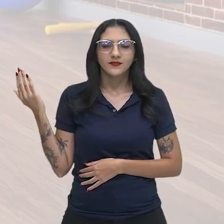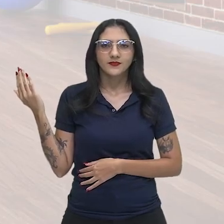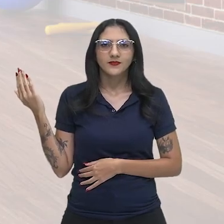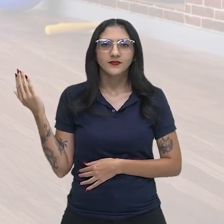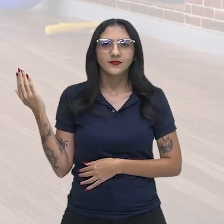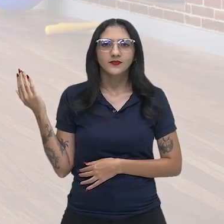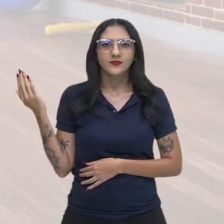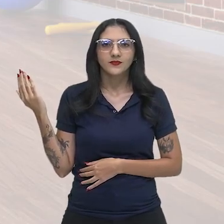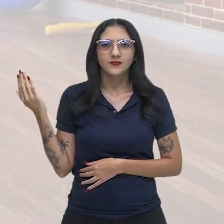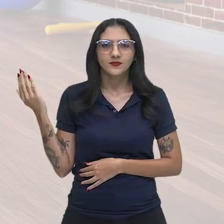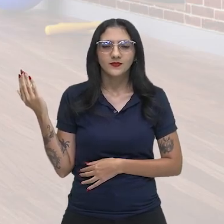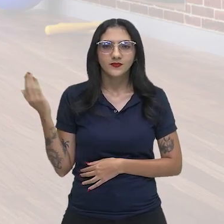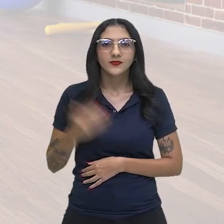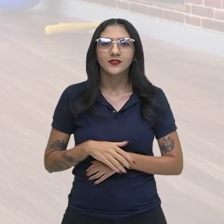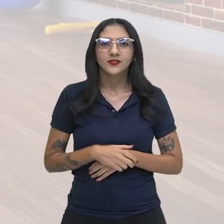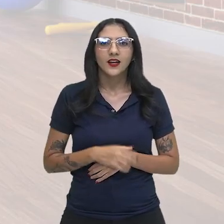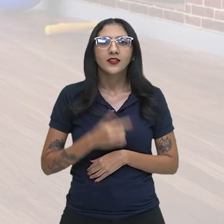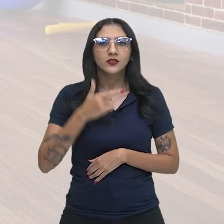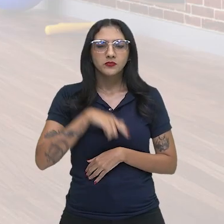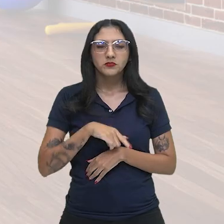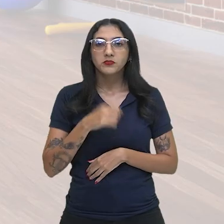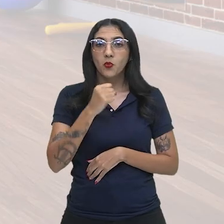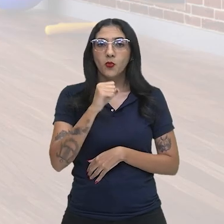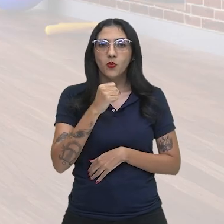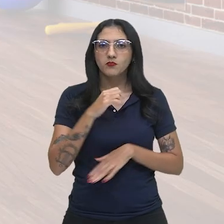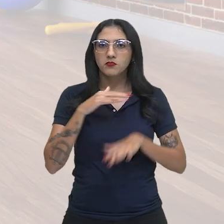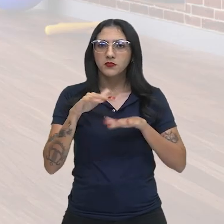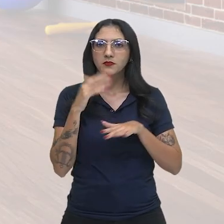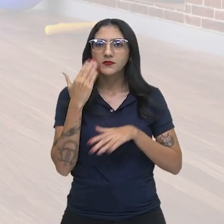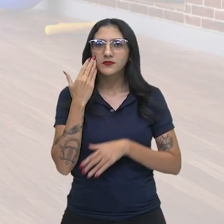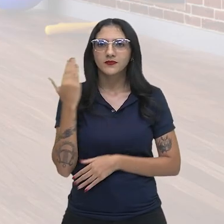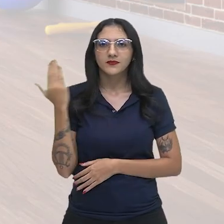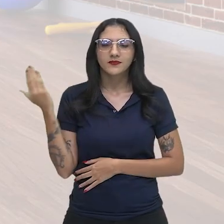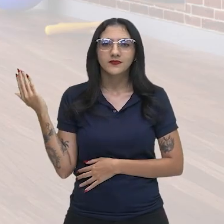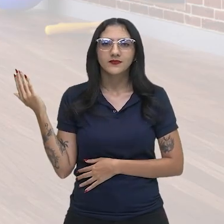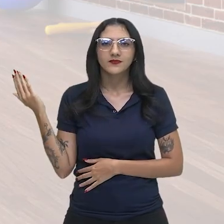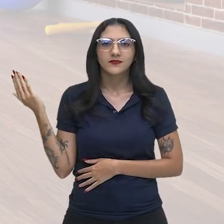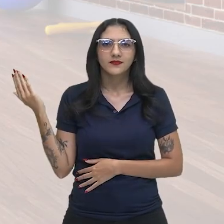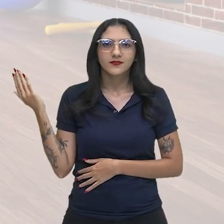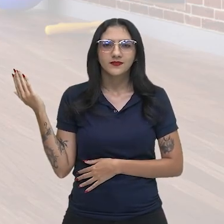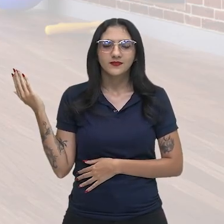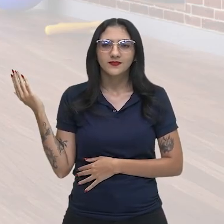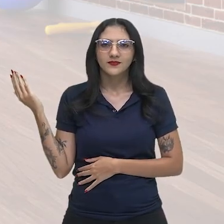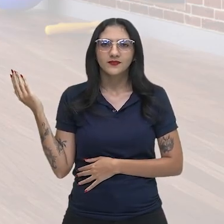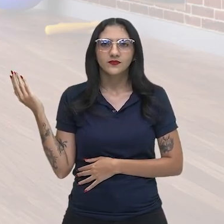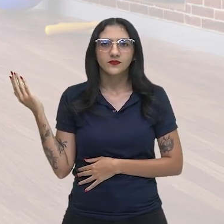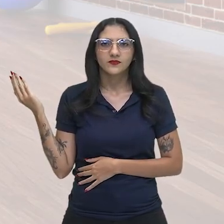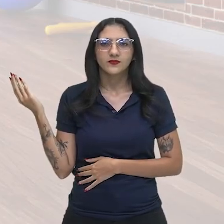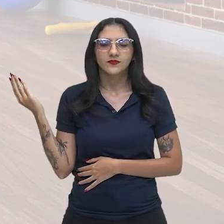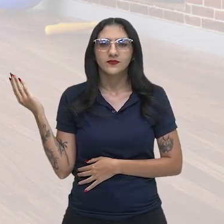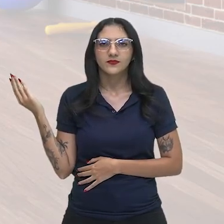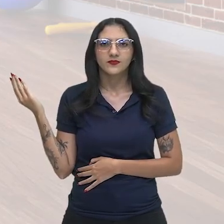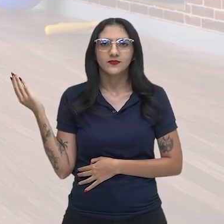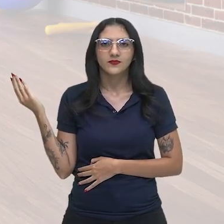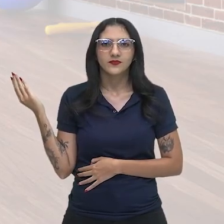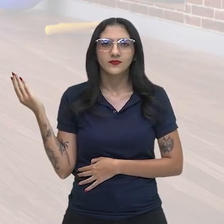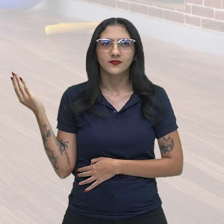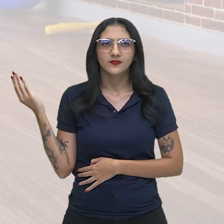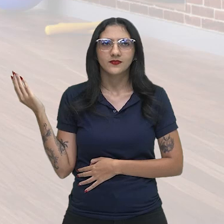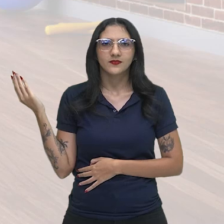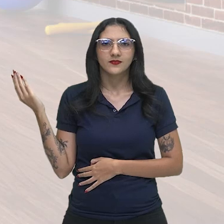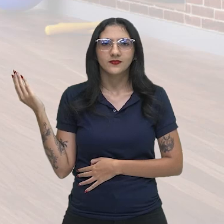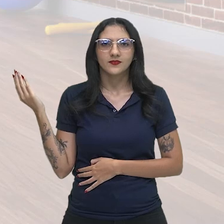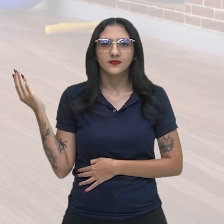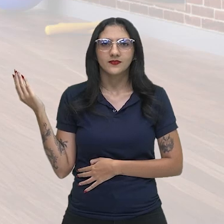7, 8. E 1, 2, 3, 4, 5, 6,